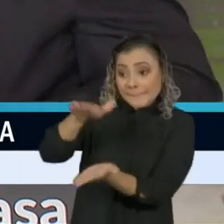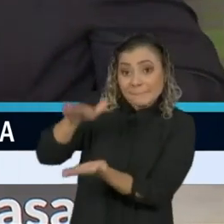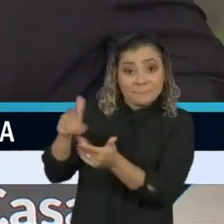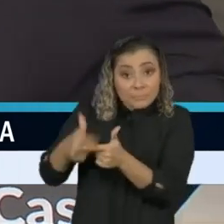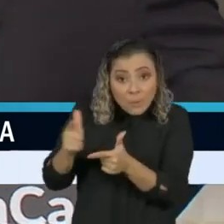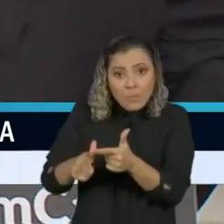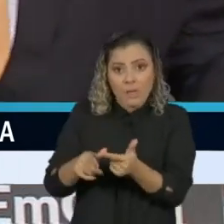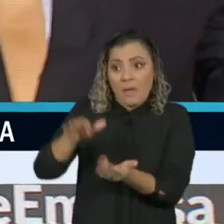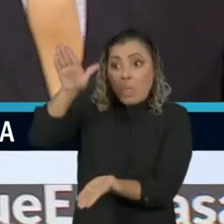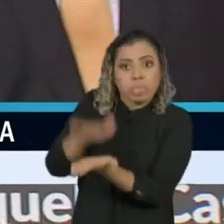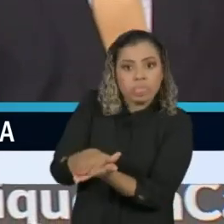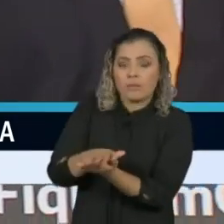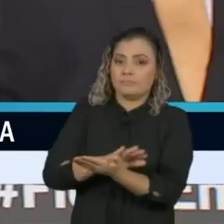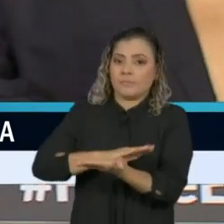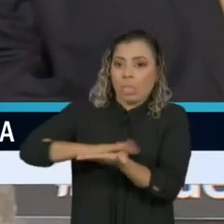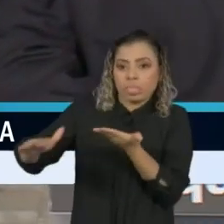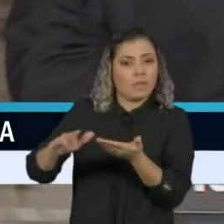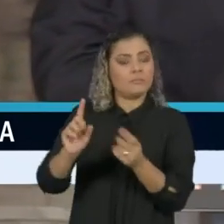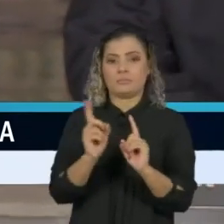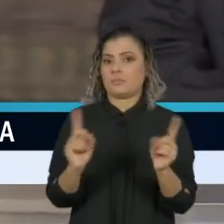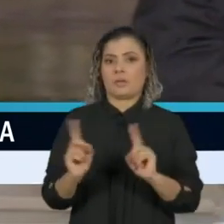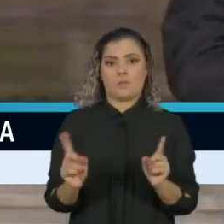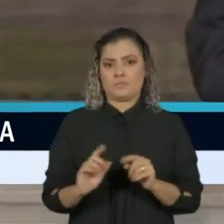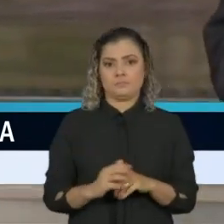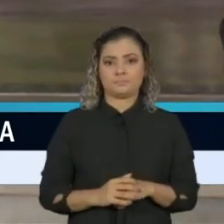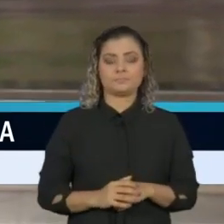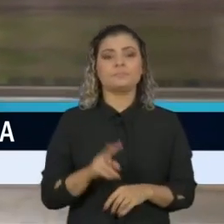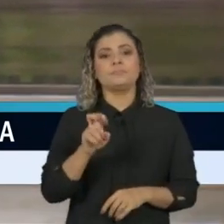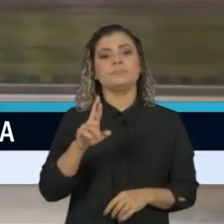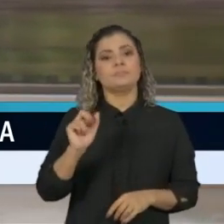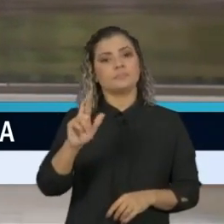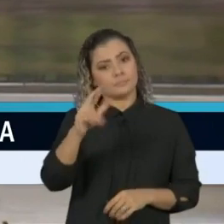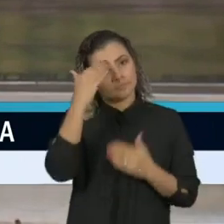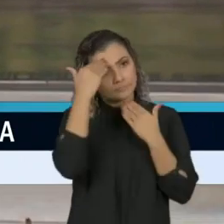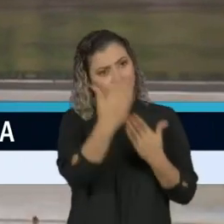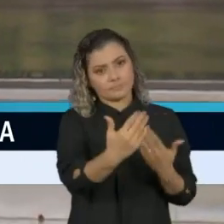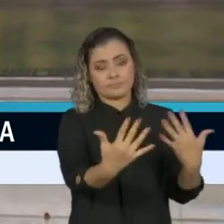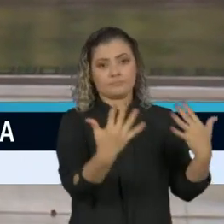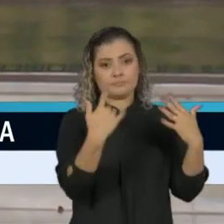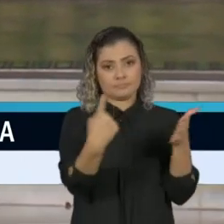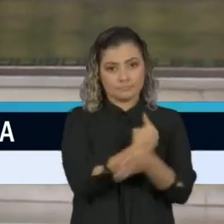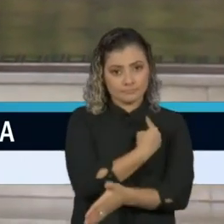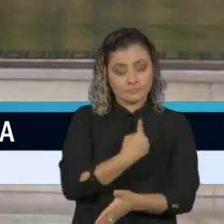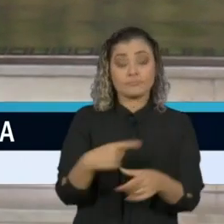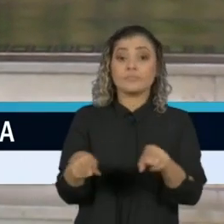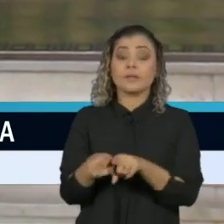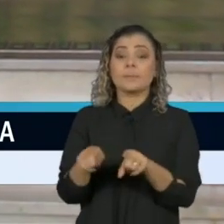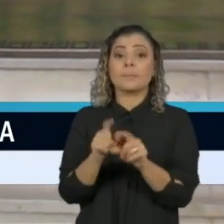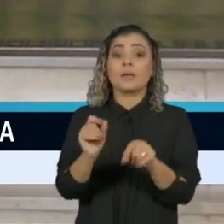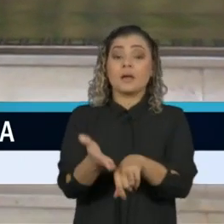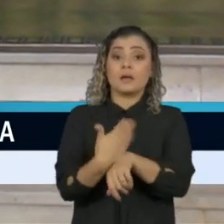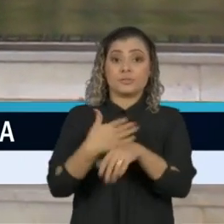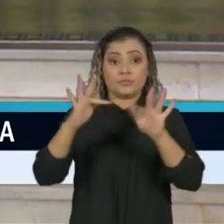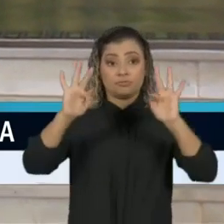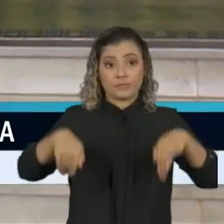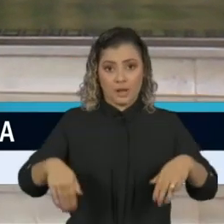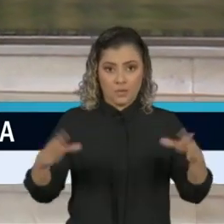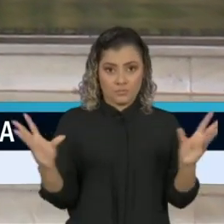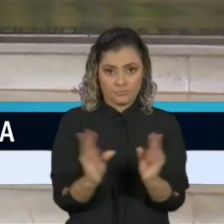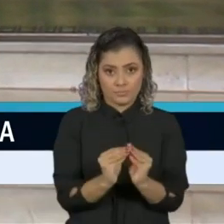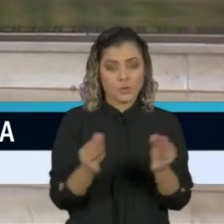hoje. Obrigado, doutor Guerra. Vitor Moraes, mais uma vez, obrigado pela pergunta. Antes do encerramento da